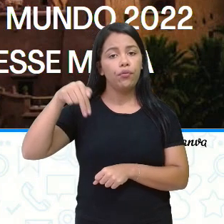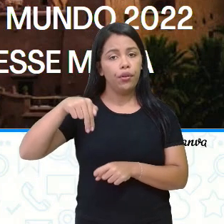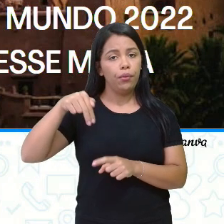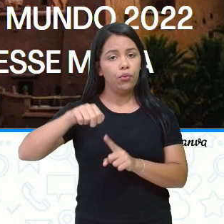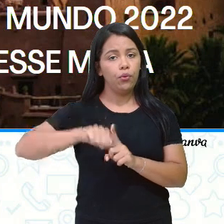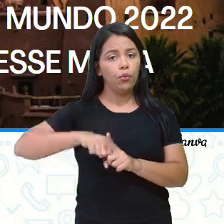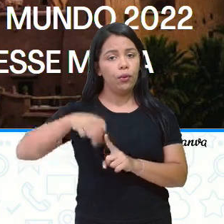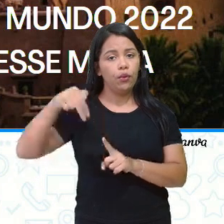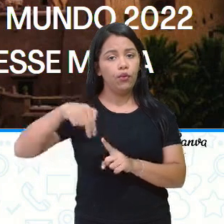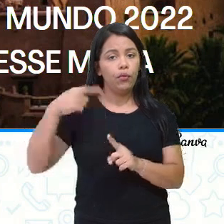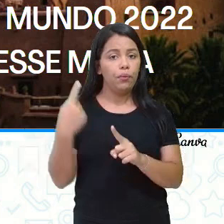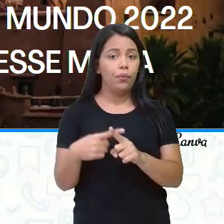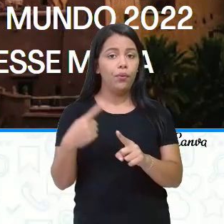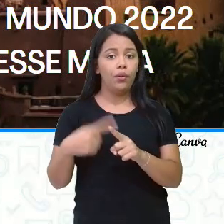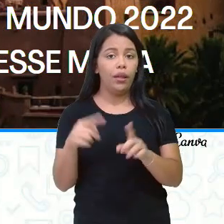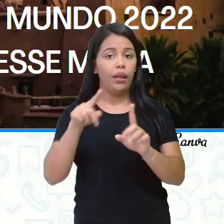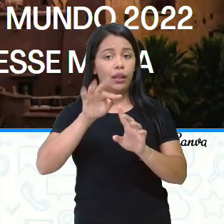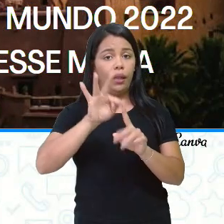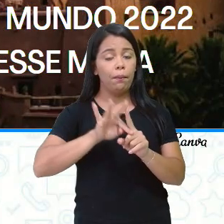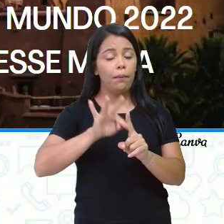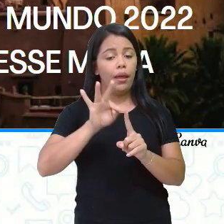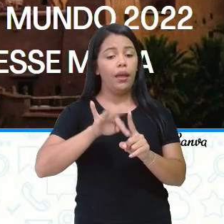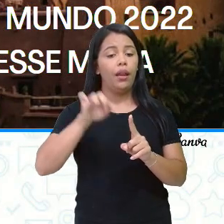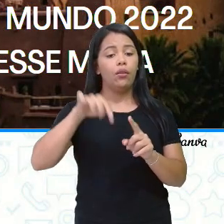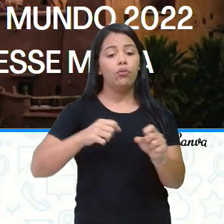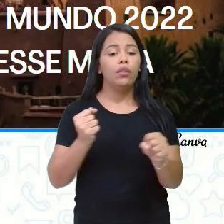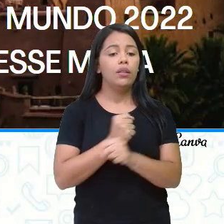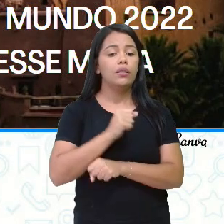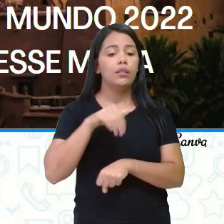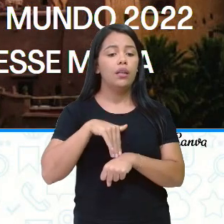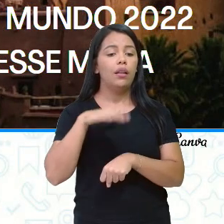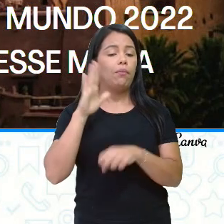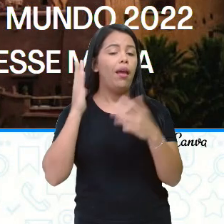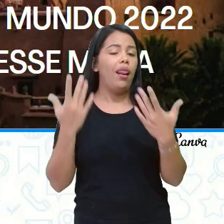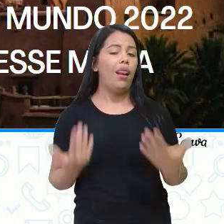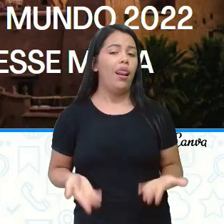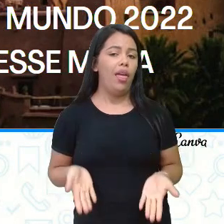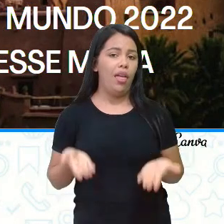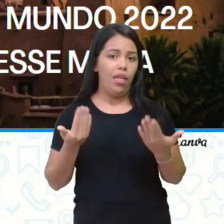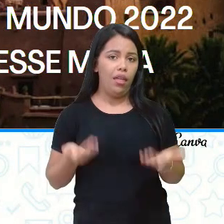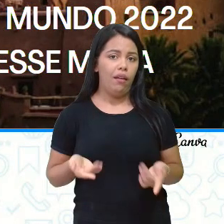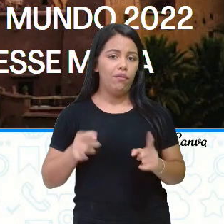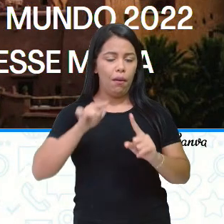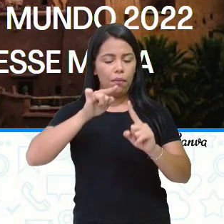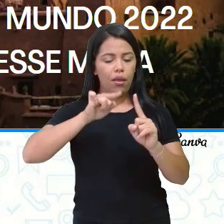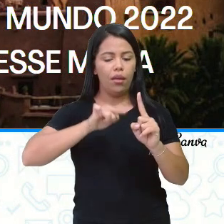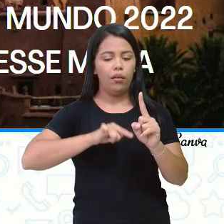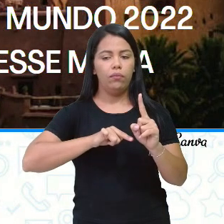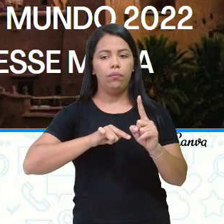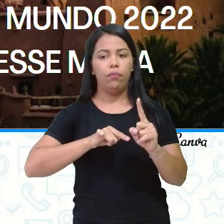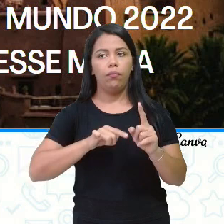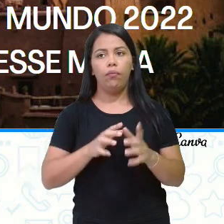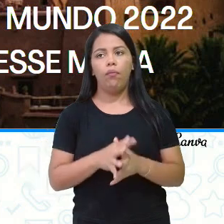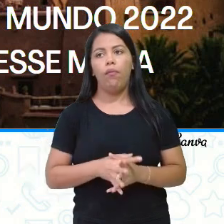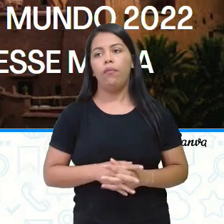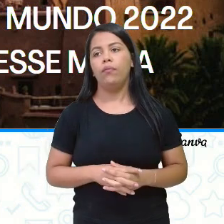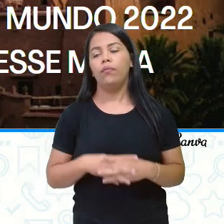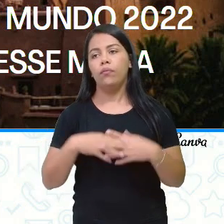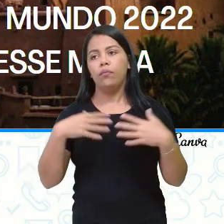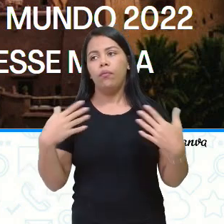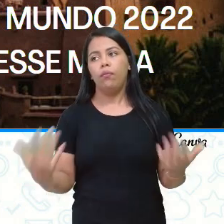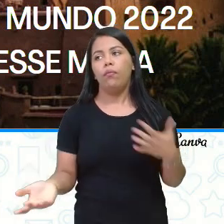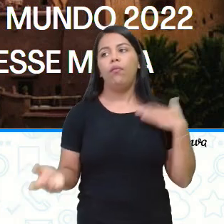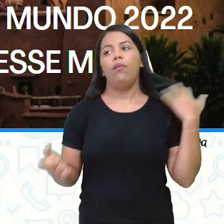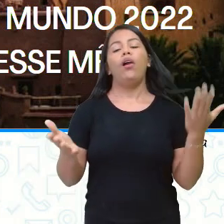mais calminha, é mais amena, né? Senão ninguém ia aguentar não. Olha, a gente já até comentou aqui, se você... lá é no meio do ano, né,